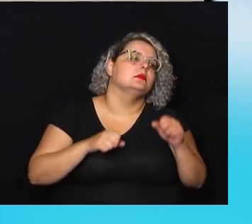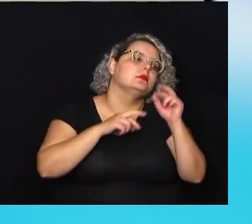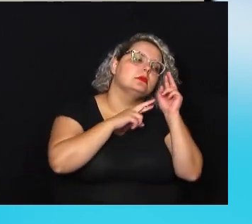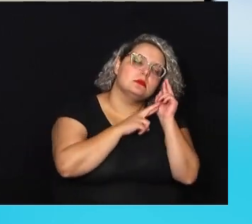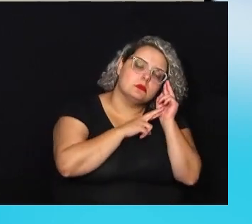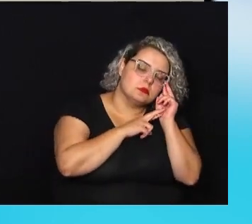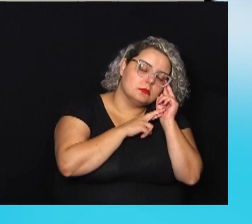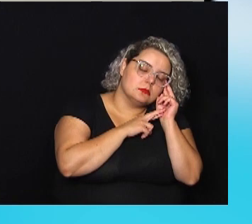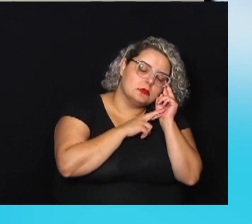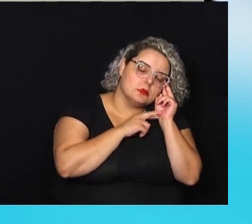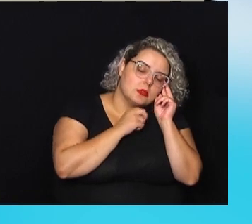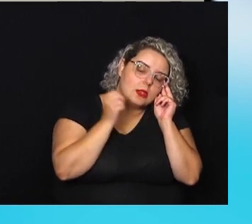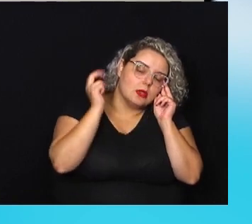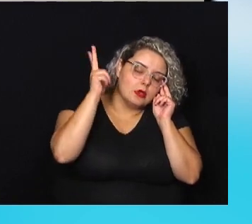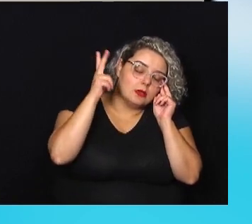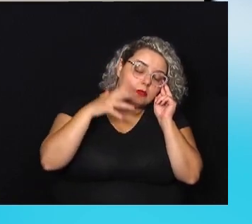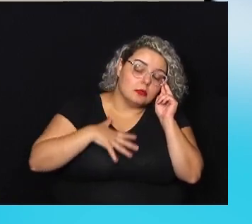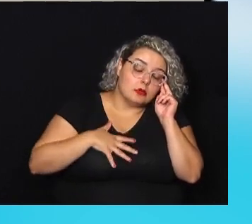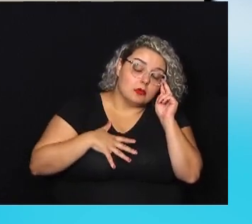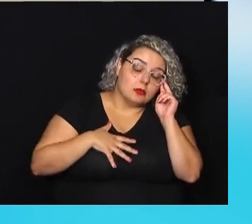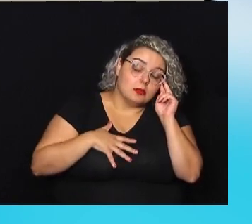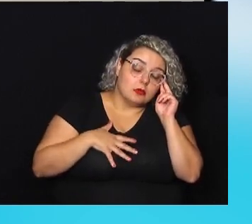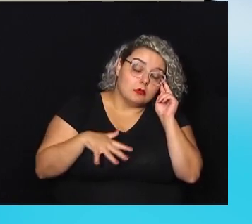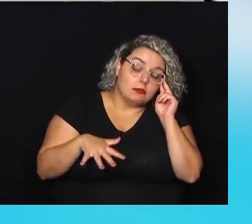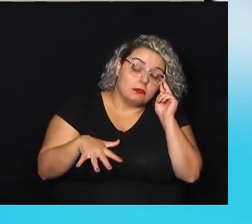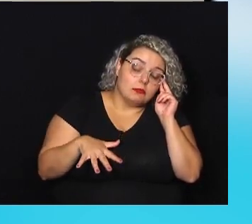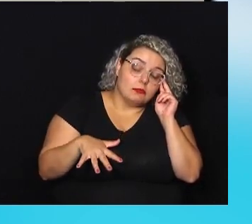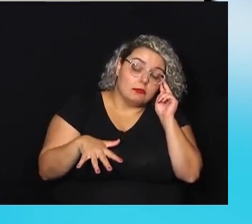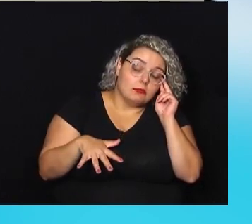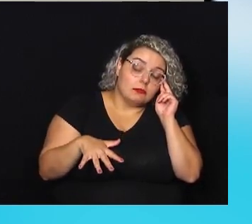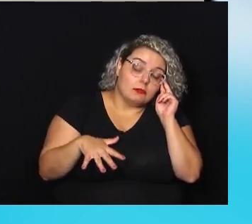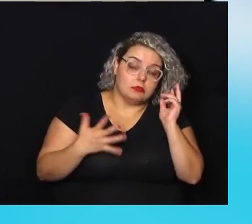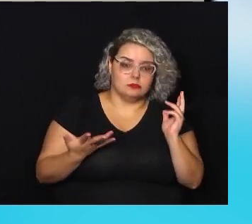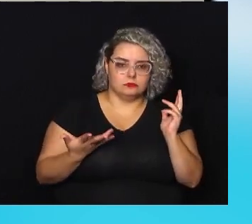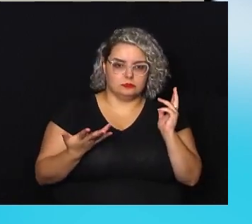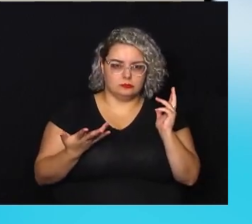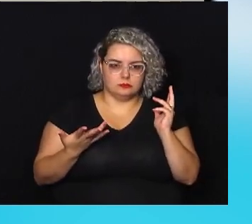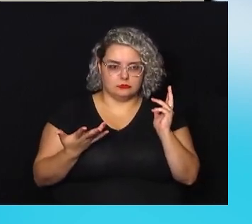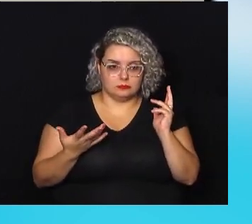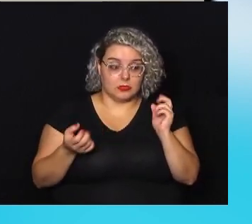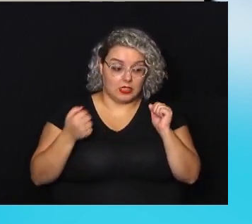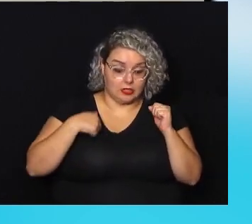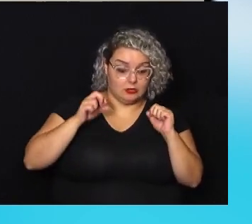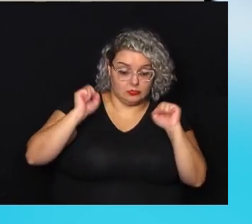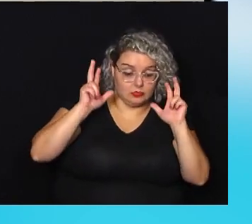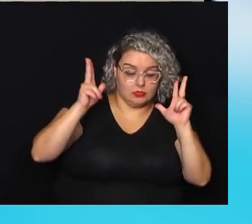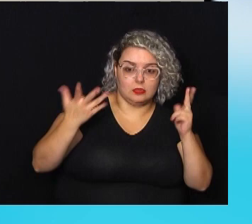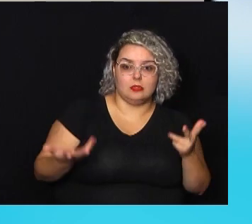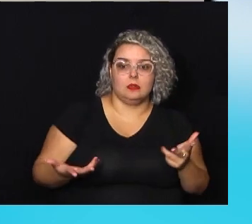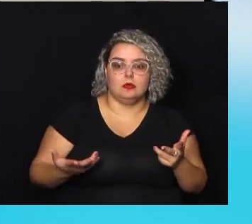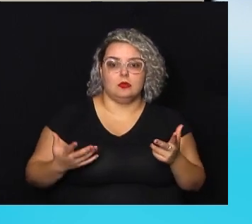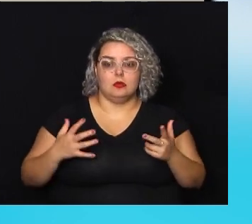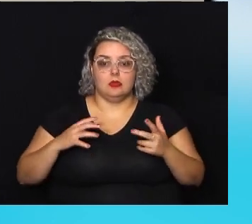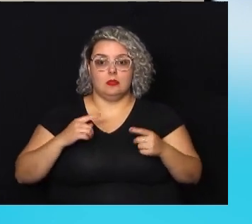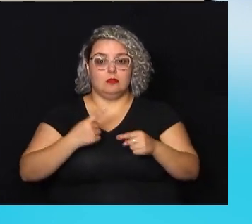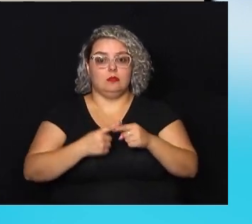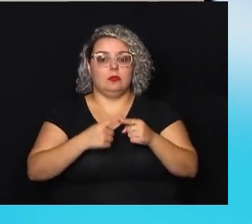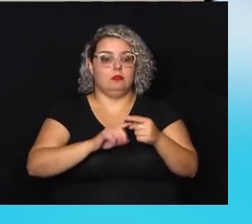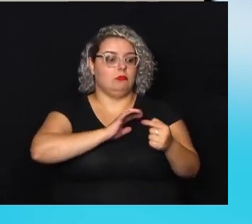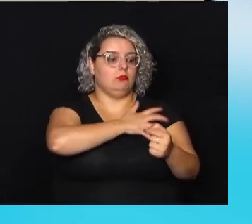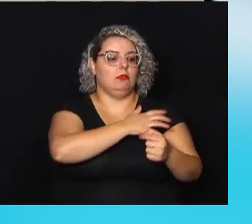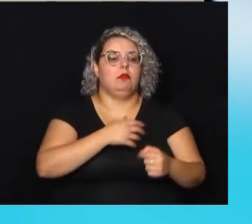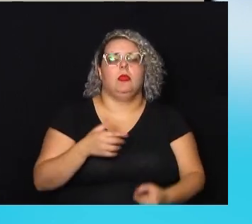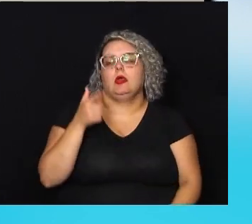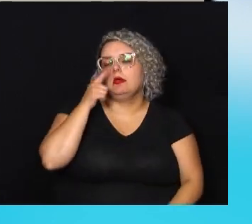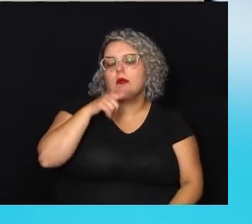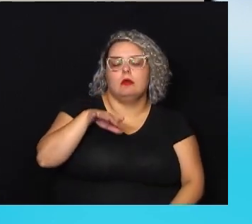do sono, a pessoa acorda sem conseguir se mexer, por conta de ainda despertar na fase do sono REM, em que a gente não